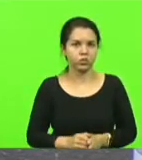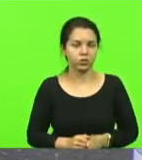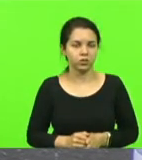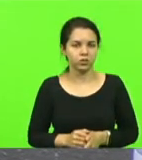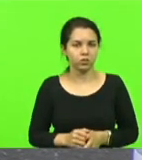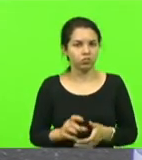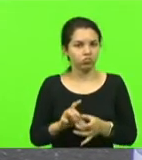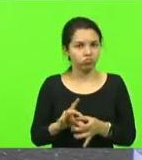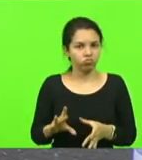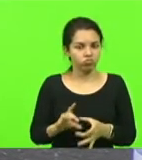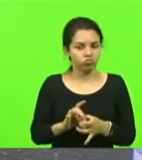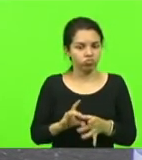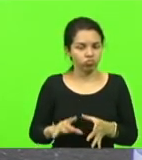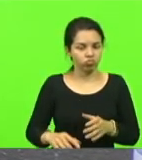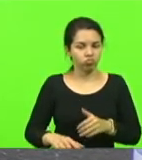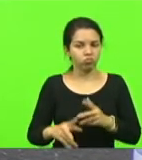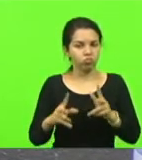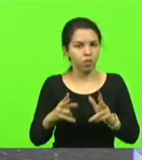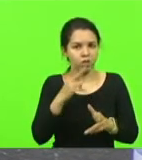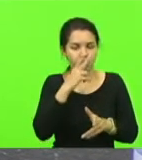passivamente de braços cruzados,